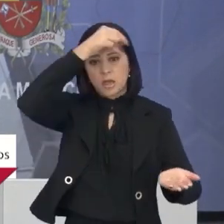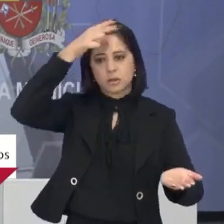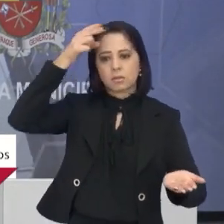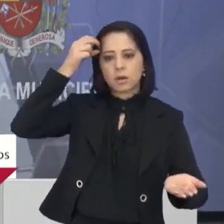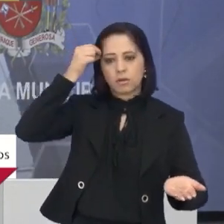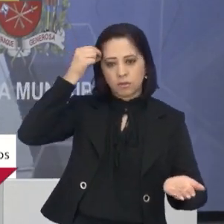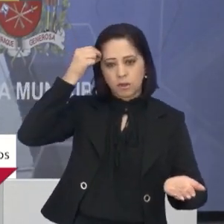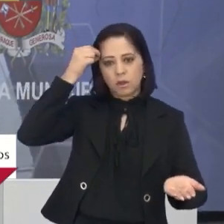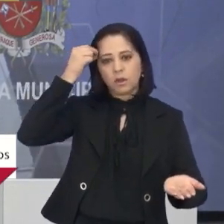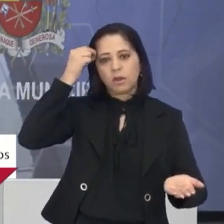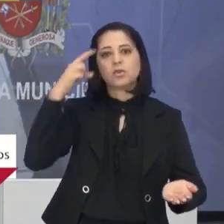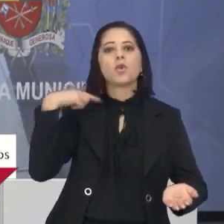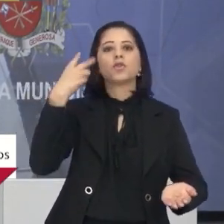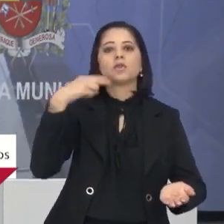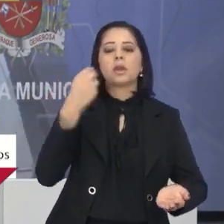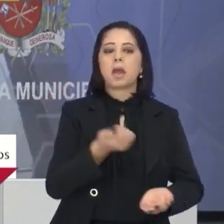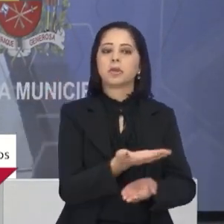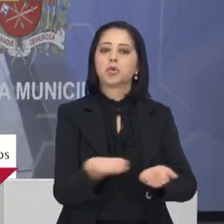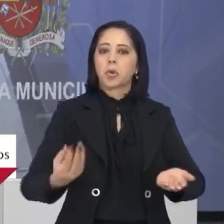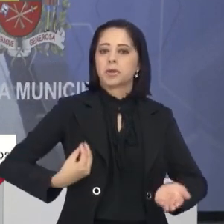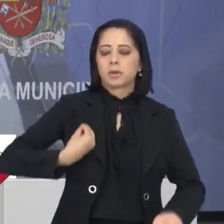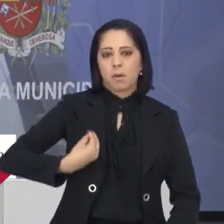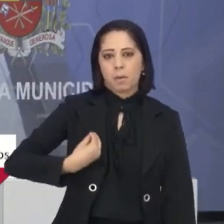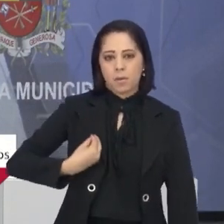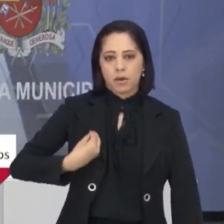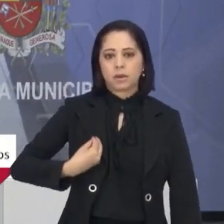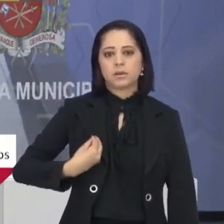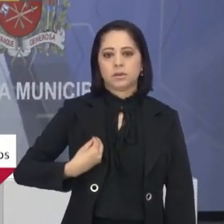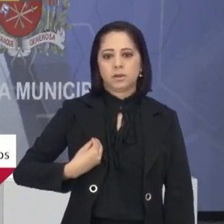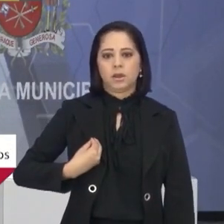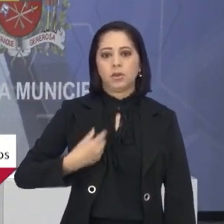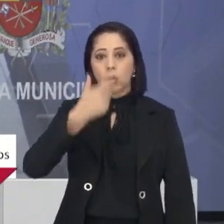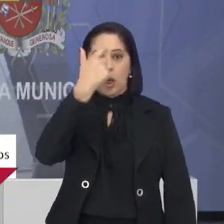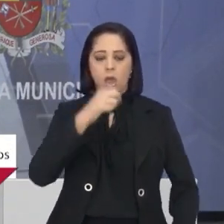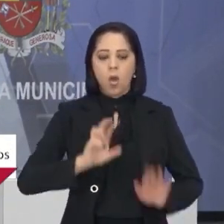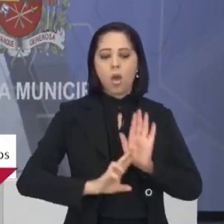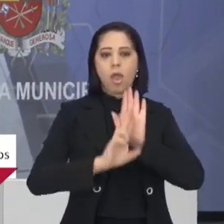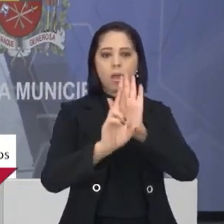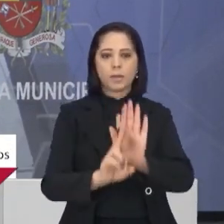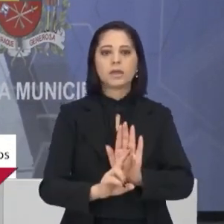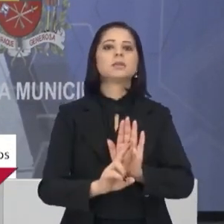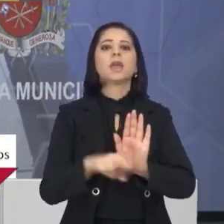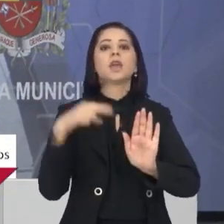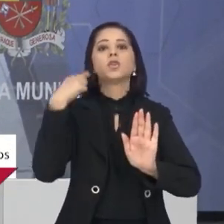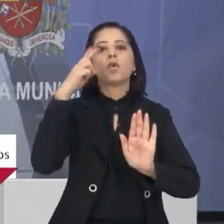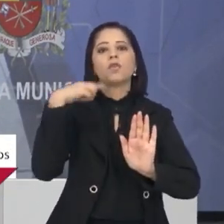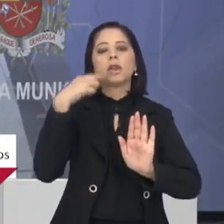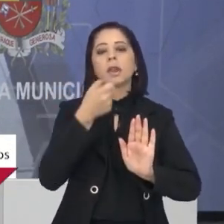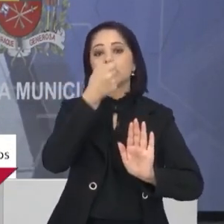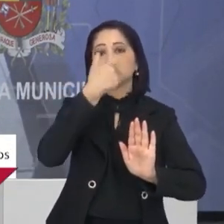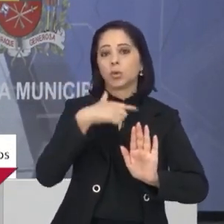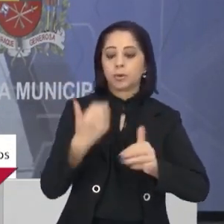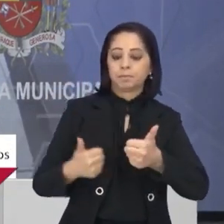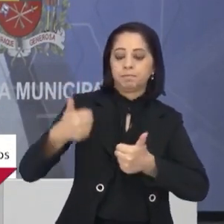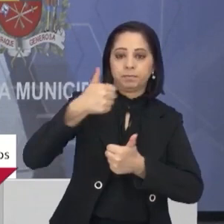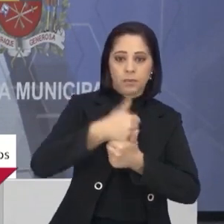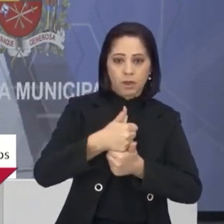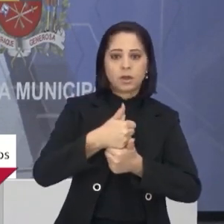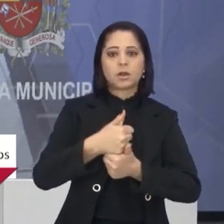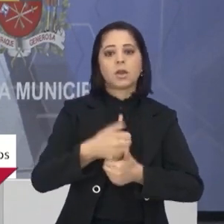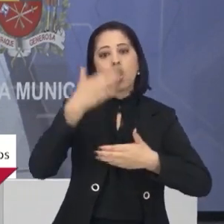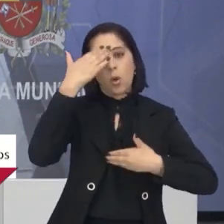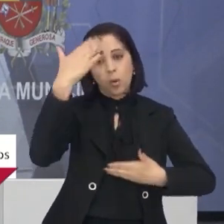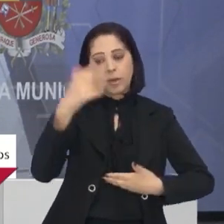prefeitos senhoras e senhores vereadores também aqui presente em nome do vereador Roberto do Eleven eu agradeço a presença de todos agradeço